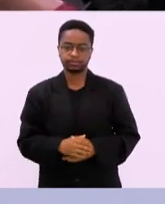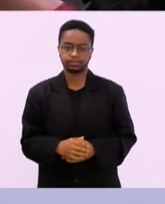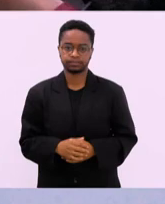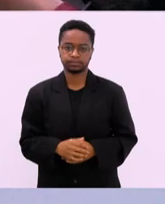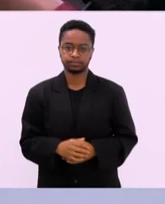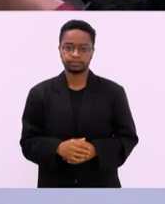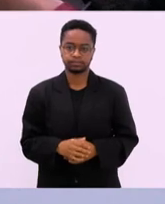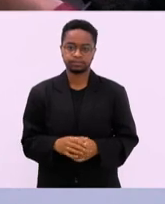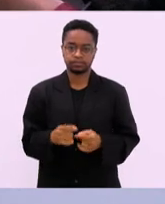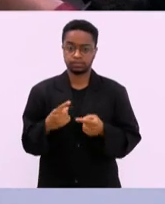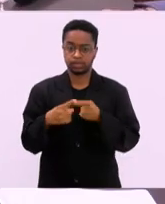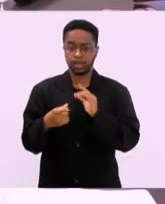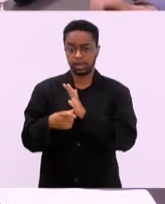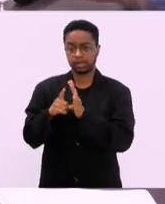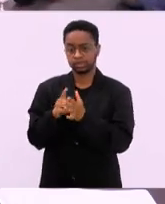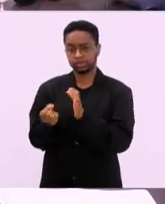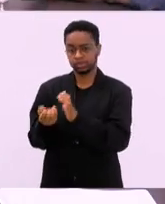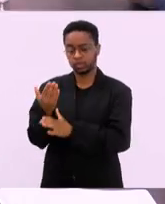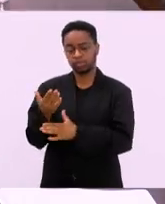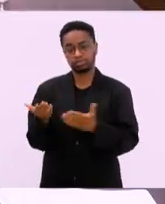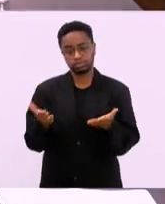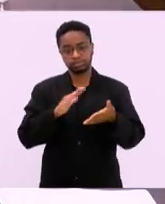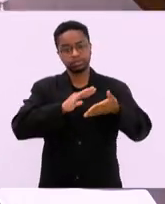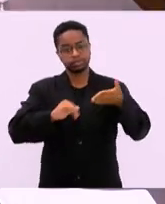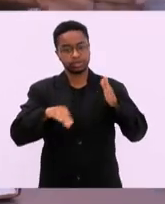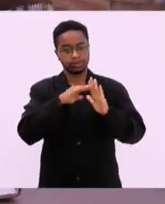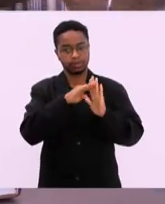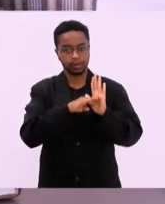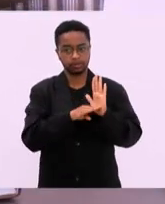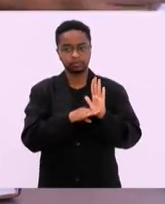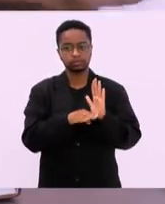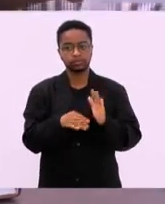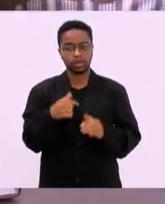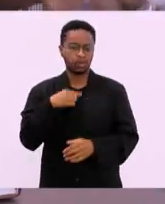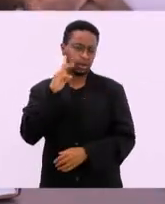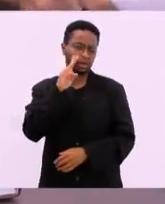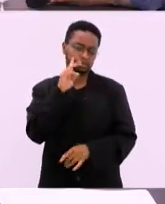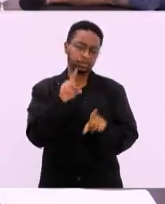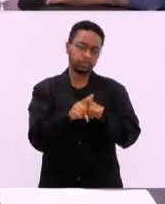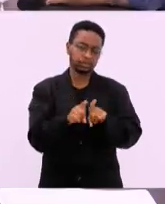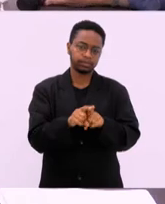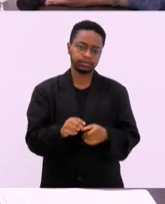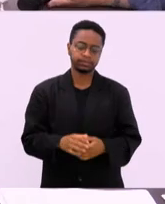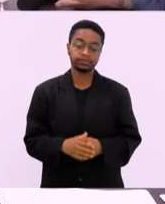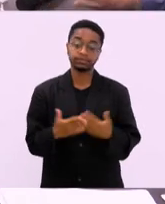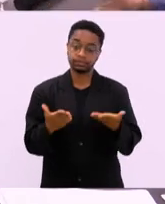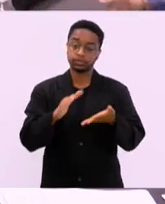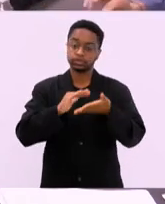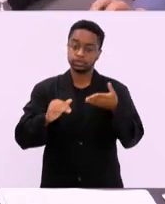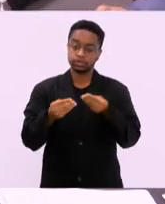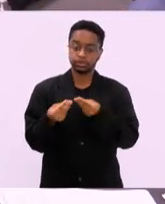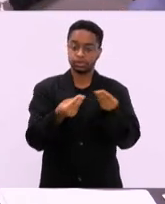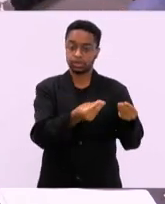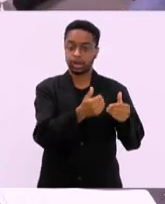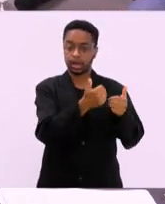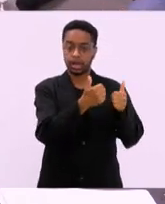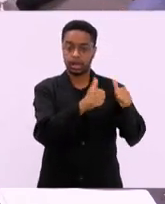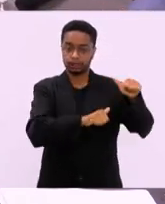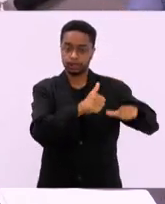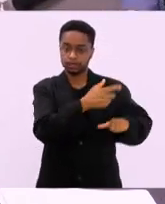outro que é anterior. Prudente também. Então, retirado de... Eu, por acaso, tenho essa lembrança também. Retirado com pedido de vista para o gabinete do deputado Luiz